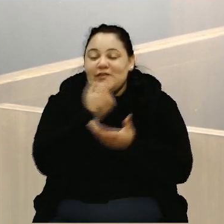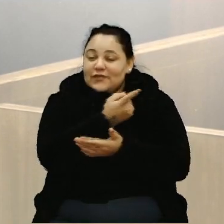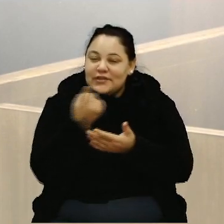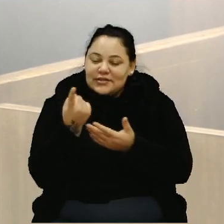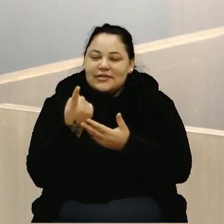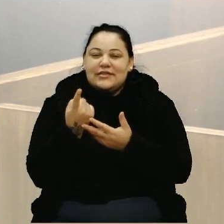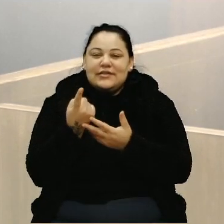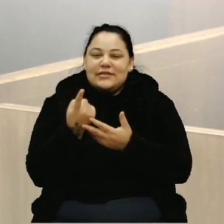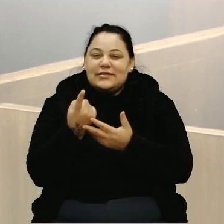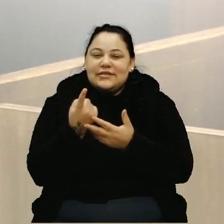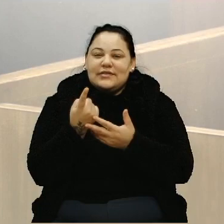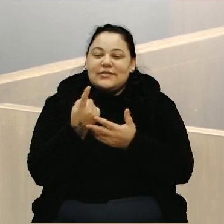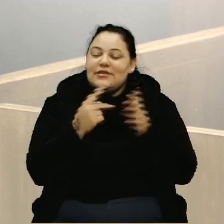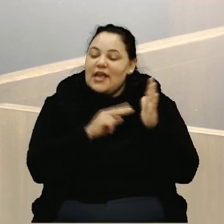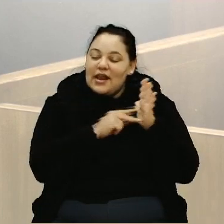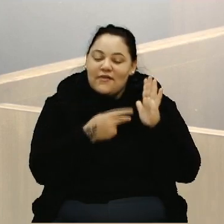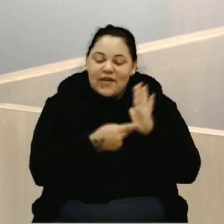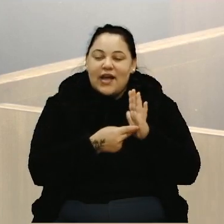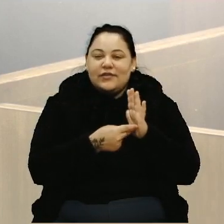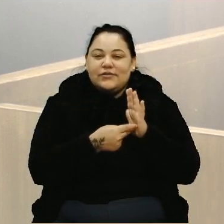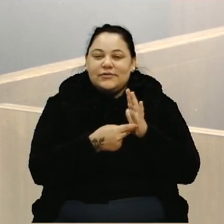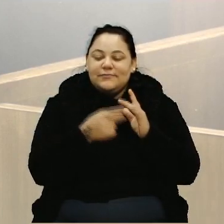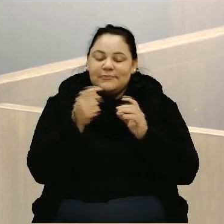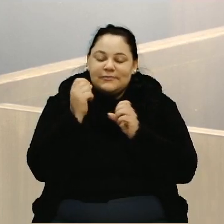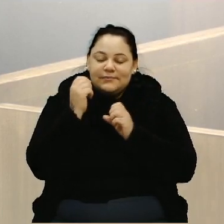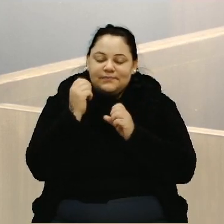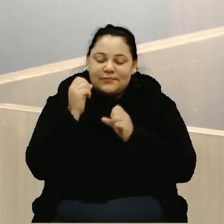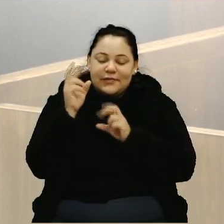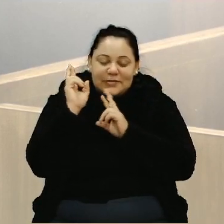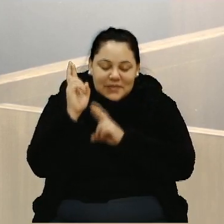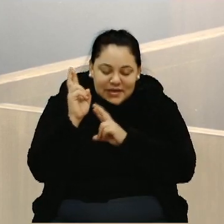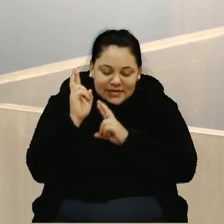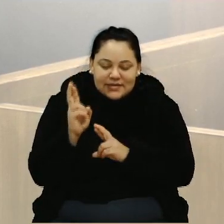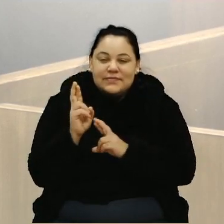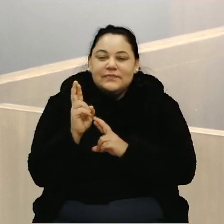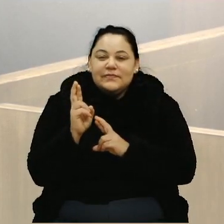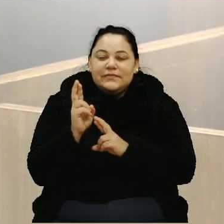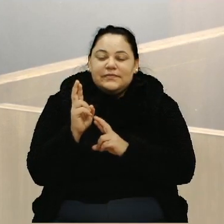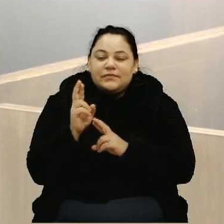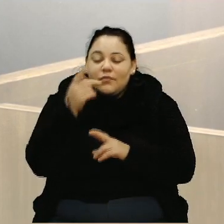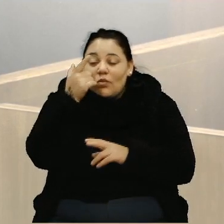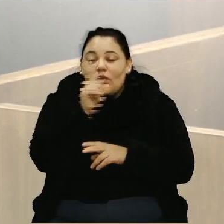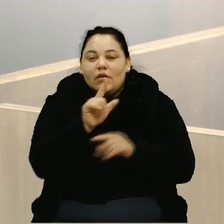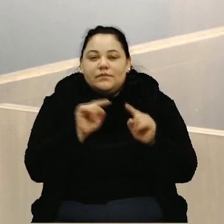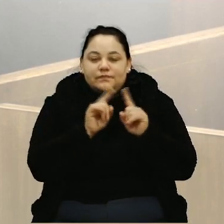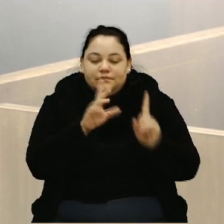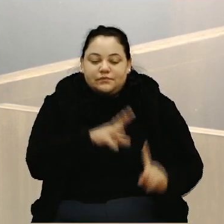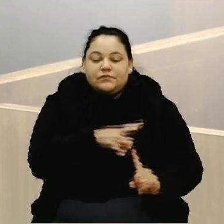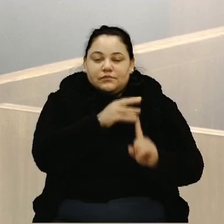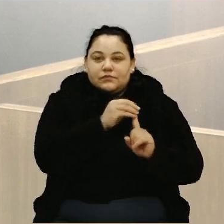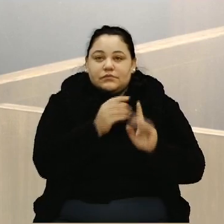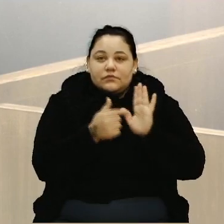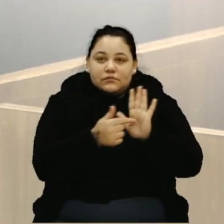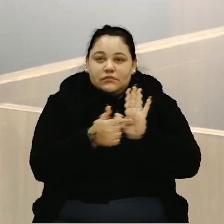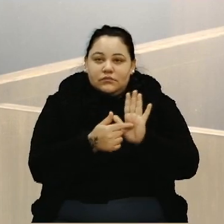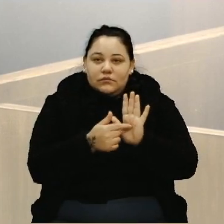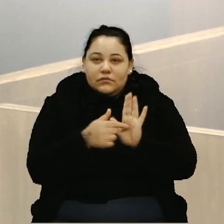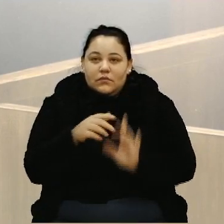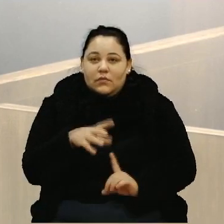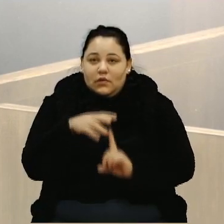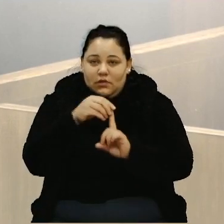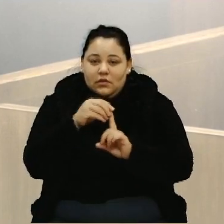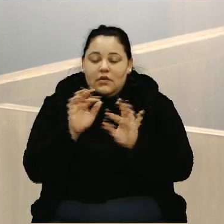de conquista, mas principalmente que trazem a raiz principal de tudo isso, que se chama